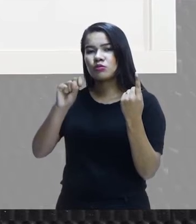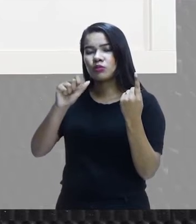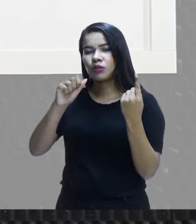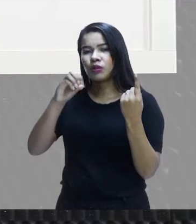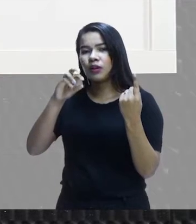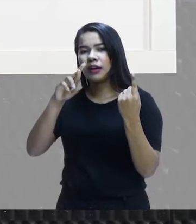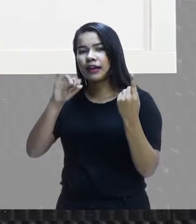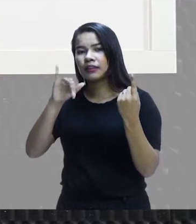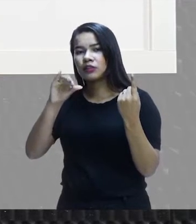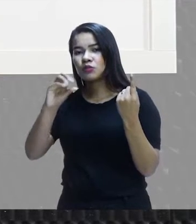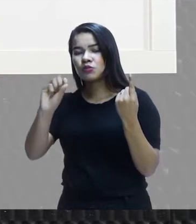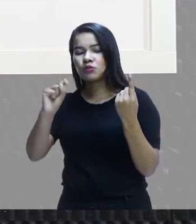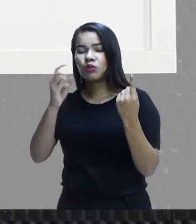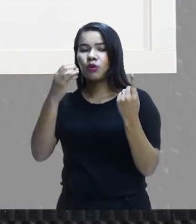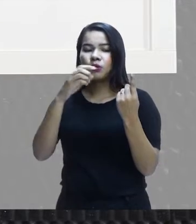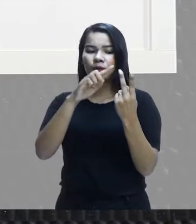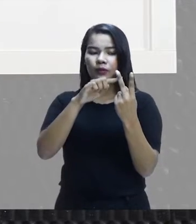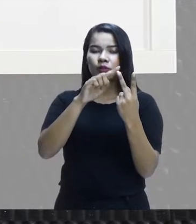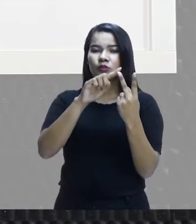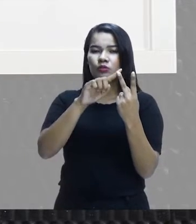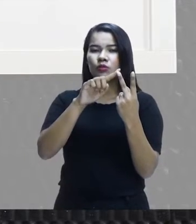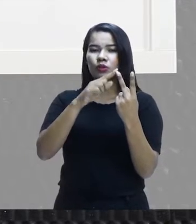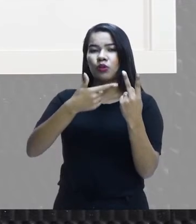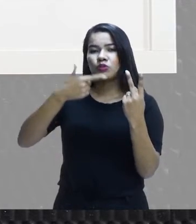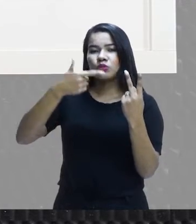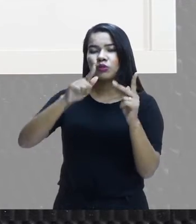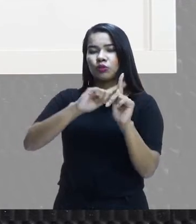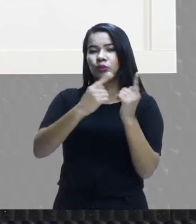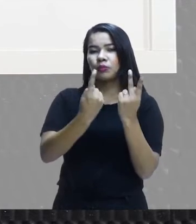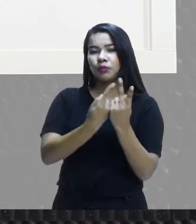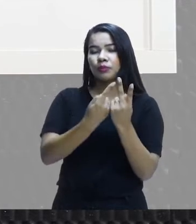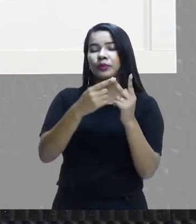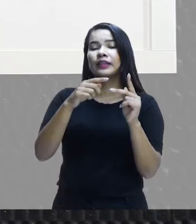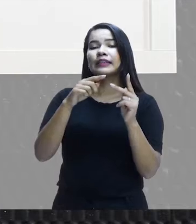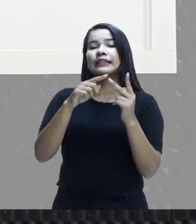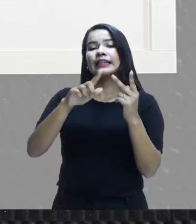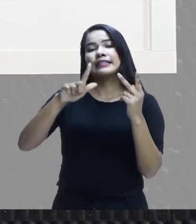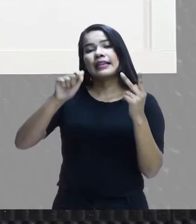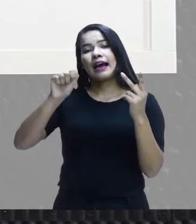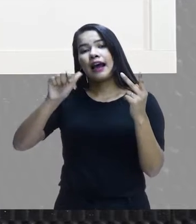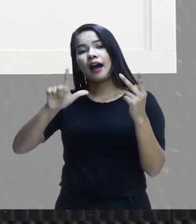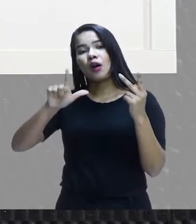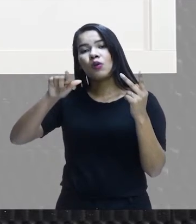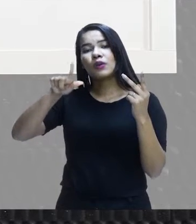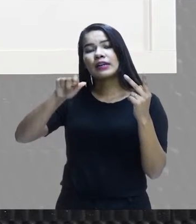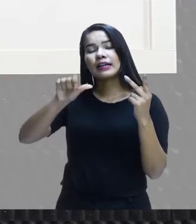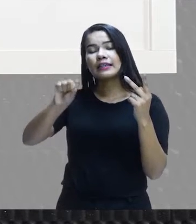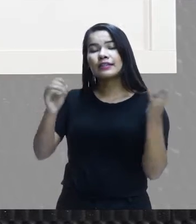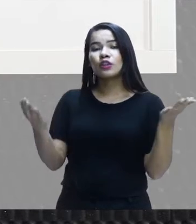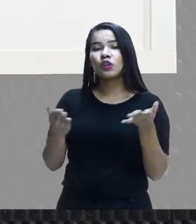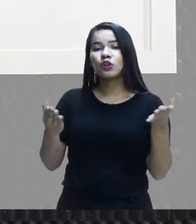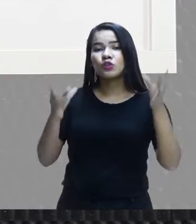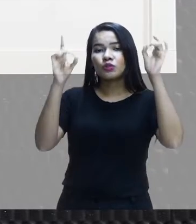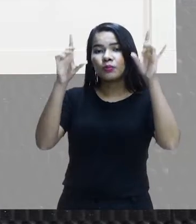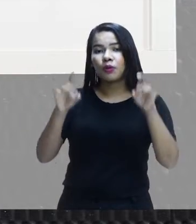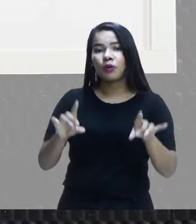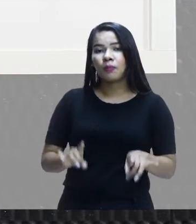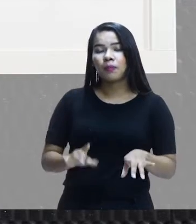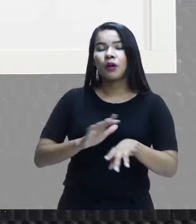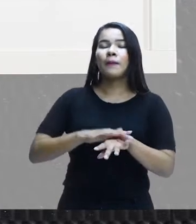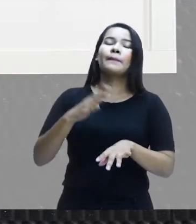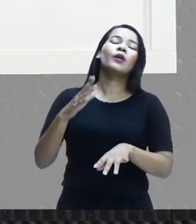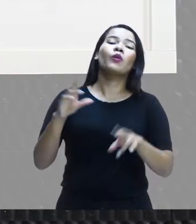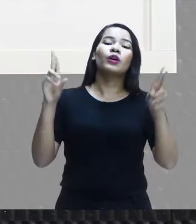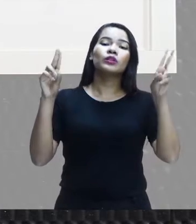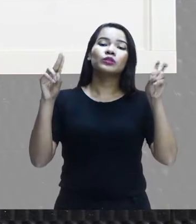algas, as algas uni ou multicelulares. A gente vai priorizar hoje, tá, okay, o assunto chamado protozoários.